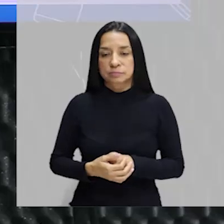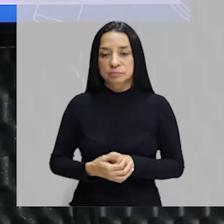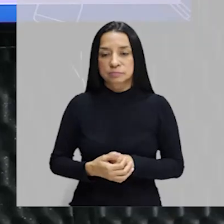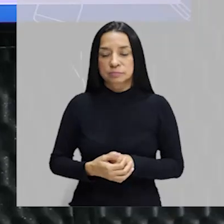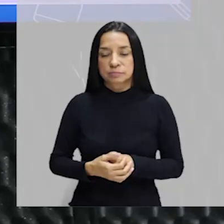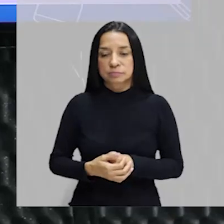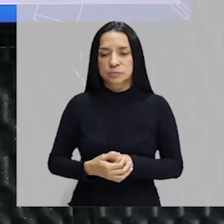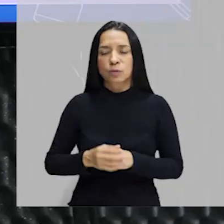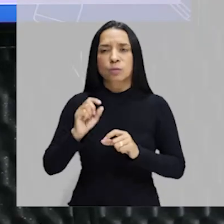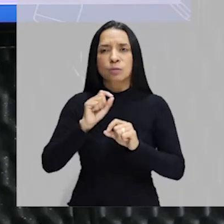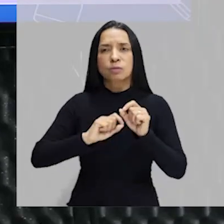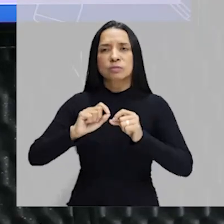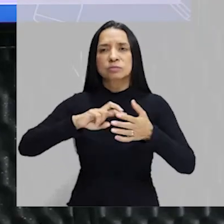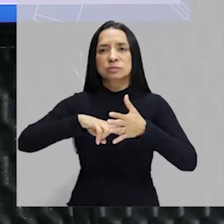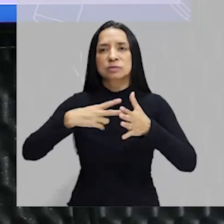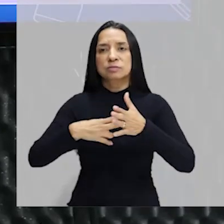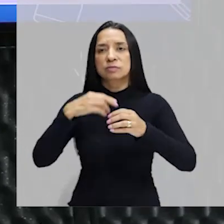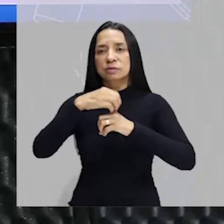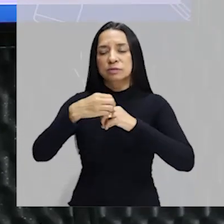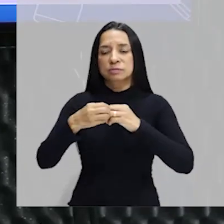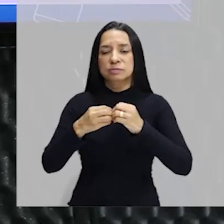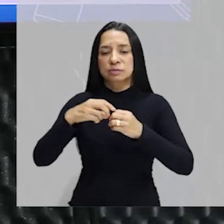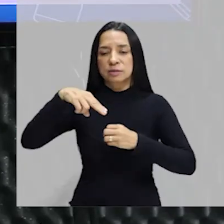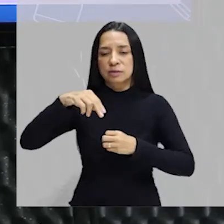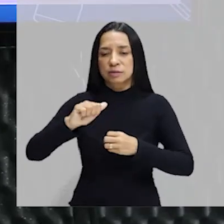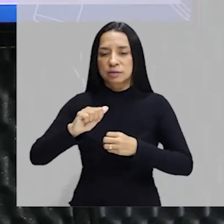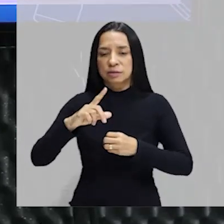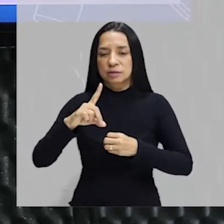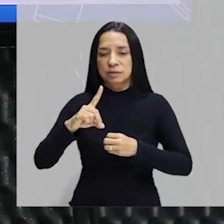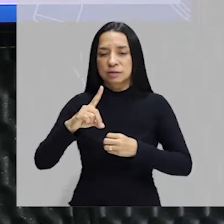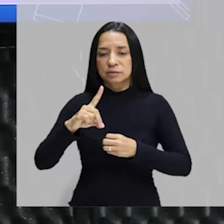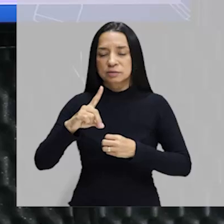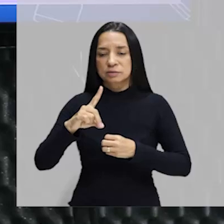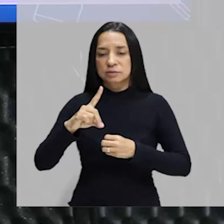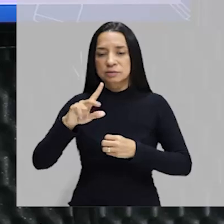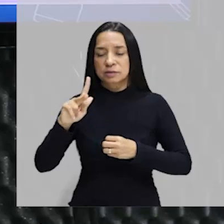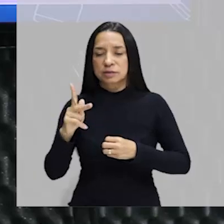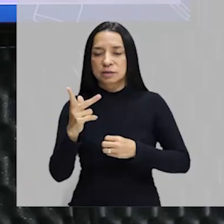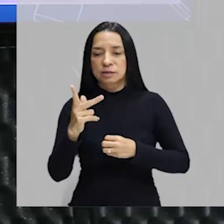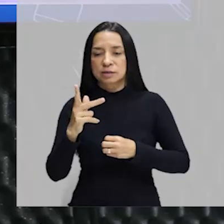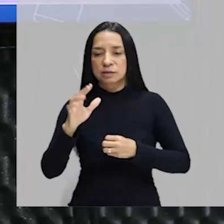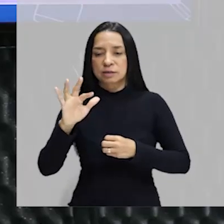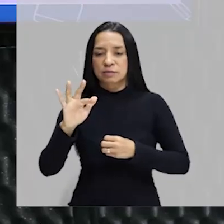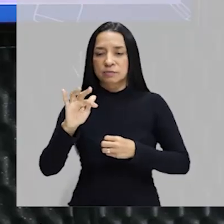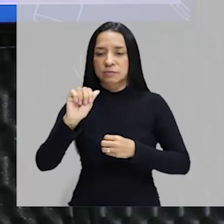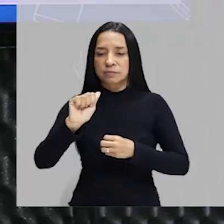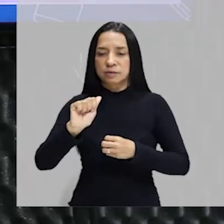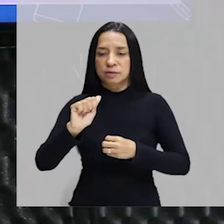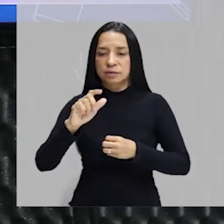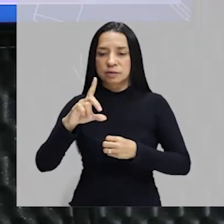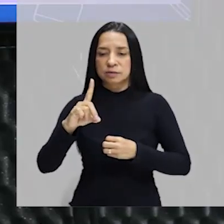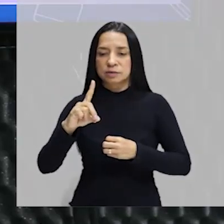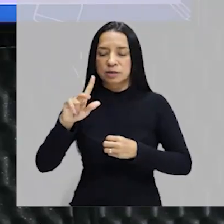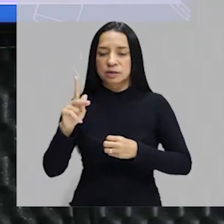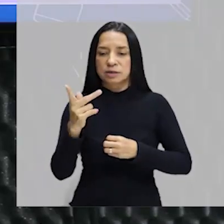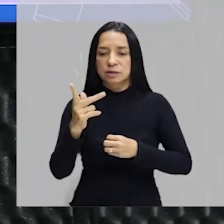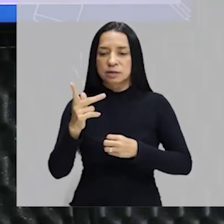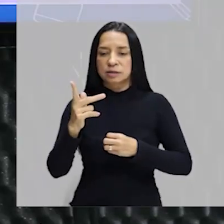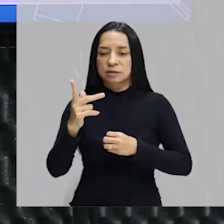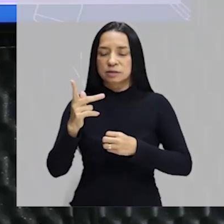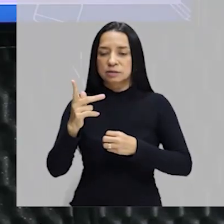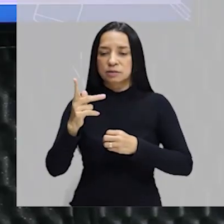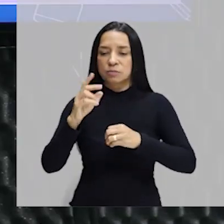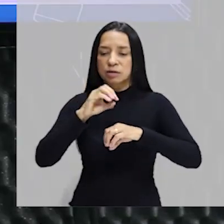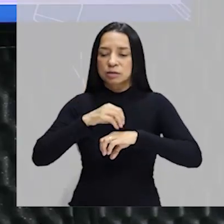FADH2. O que são essas moléculas? NADH e FADH2 são transportadores de elétrons de